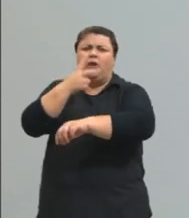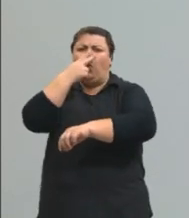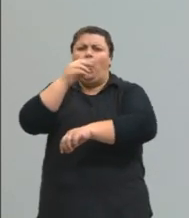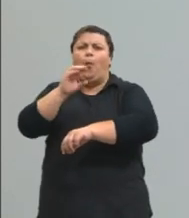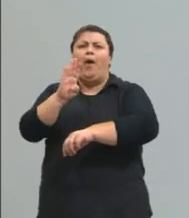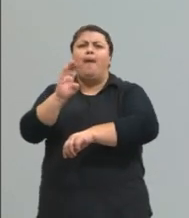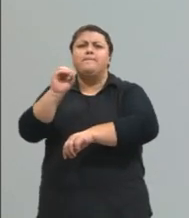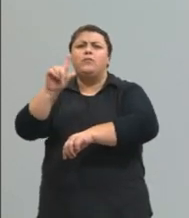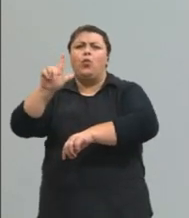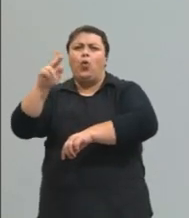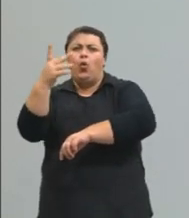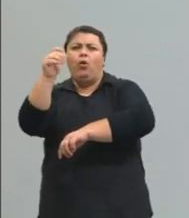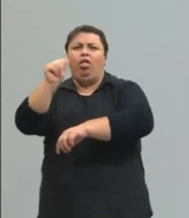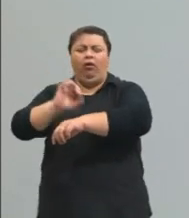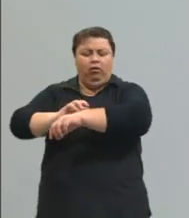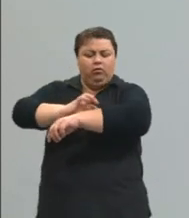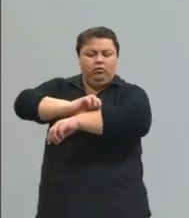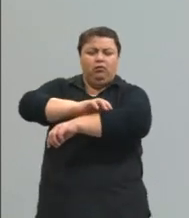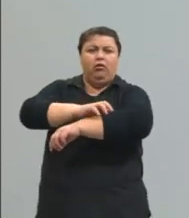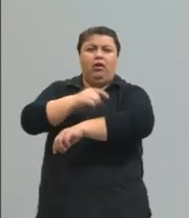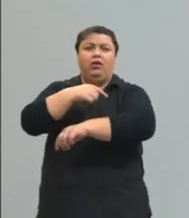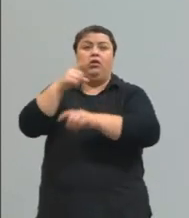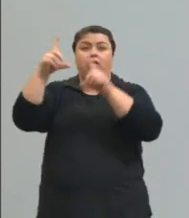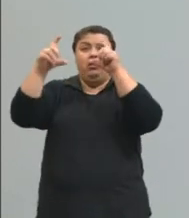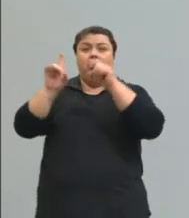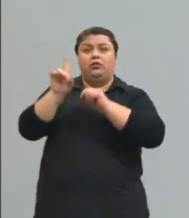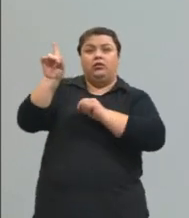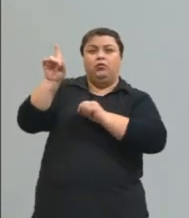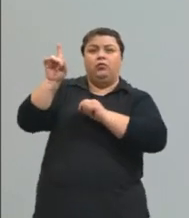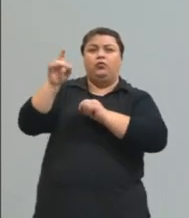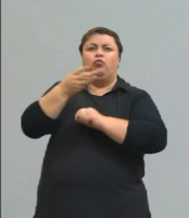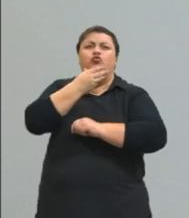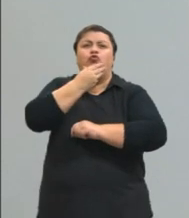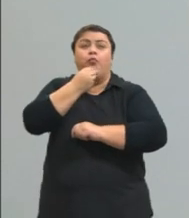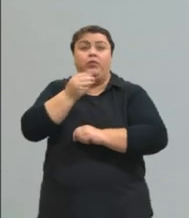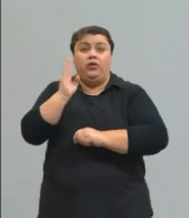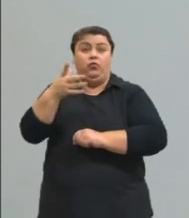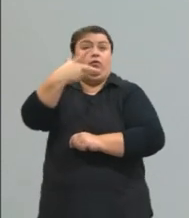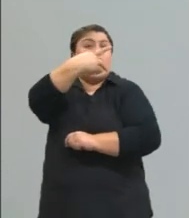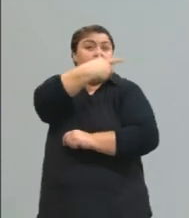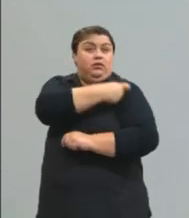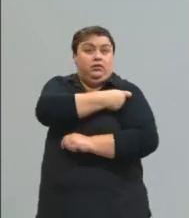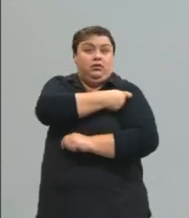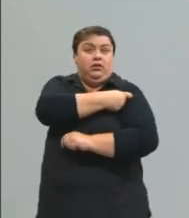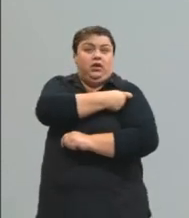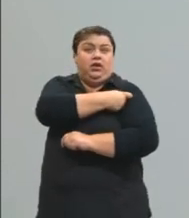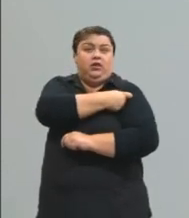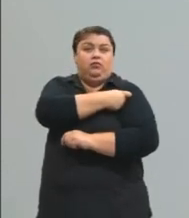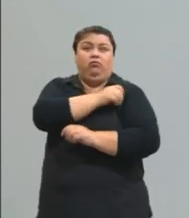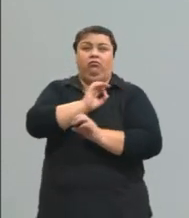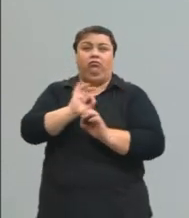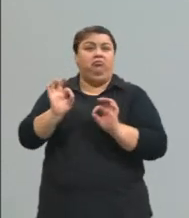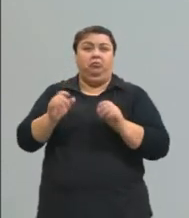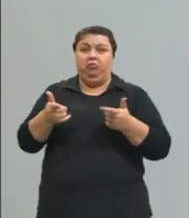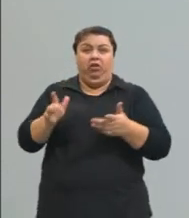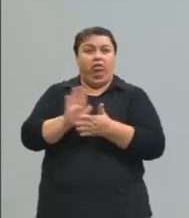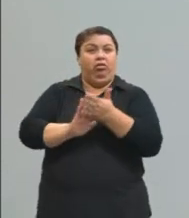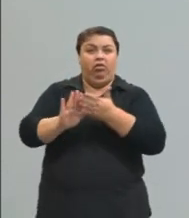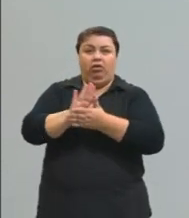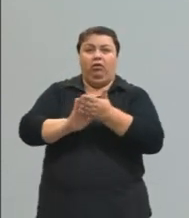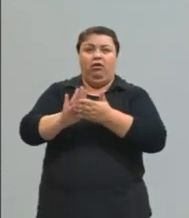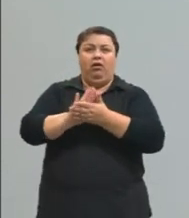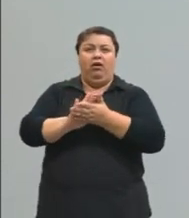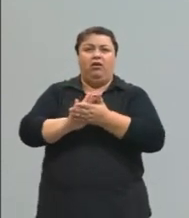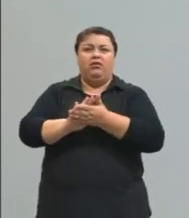bolhas purulentas. Aqui está uma foto de um menino vacinado, que está sem as manchas, com